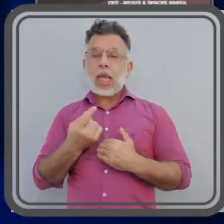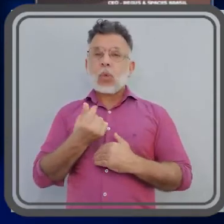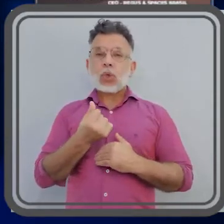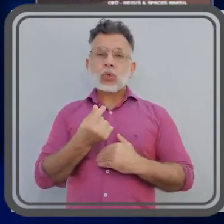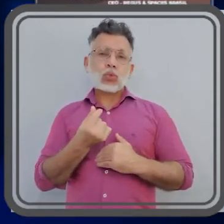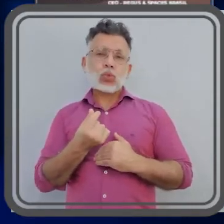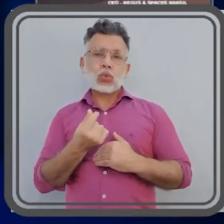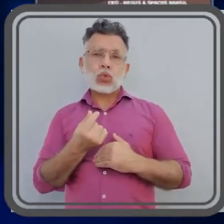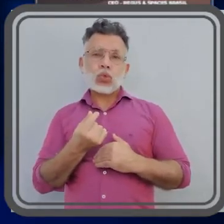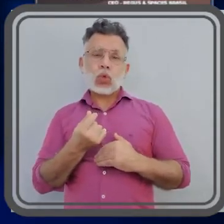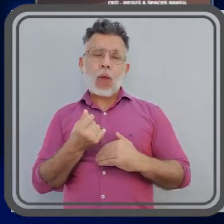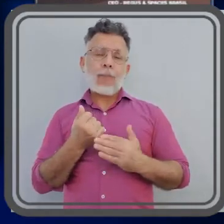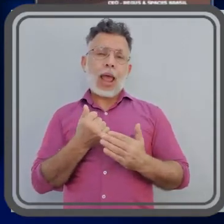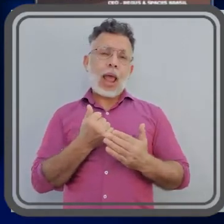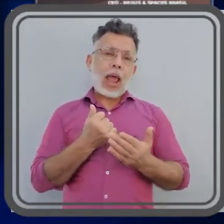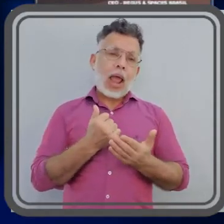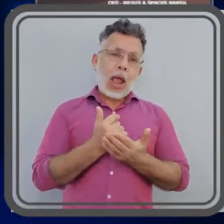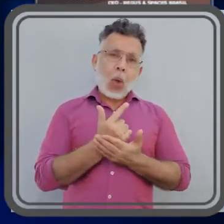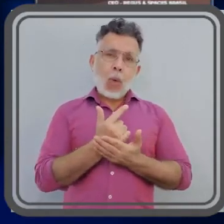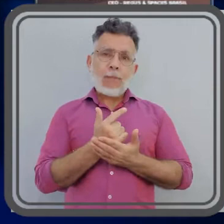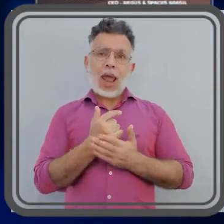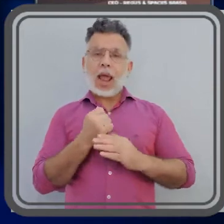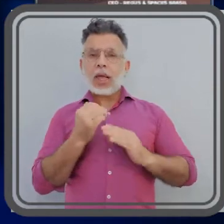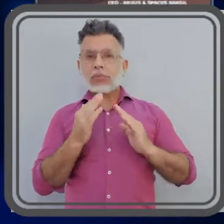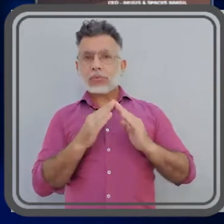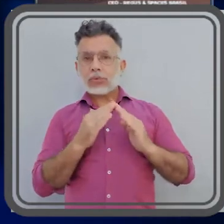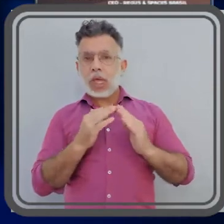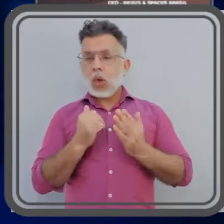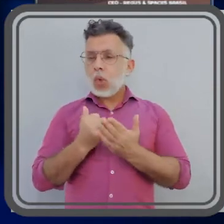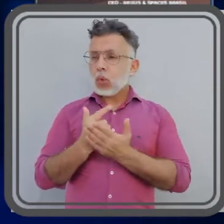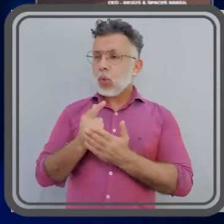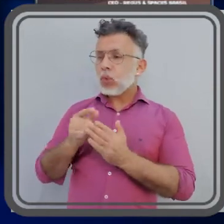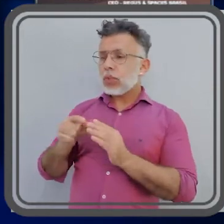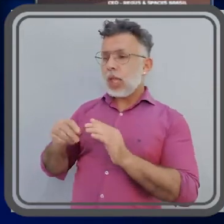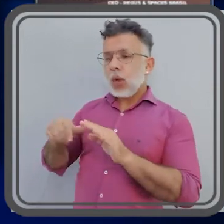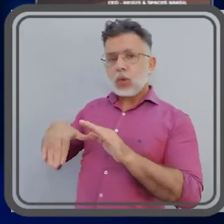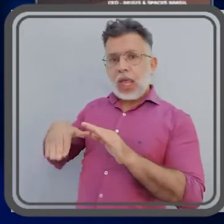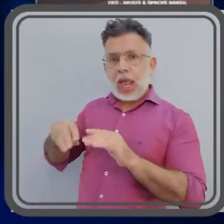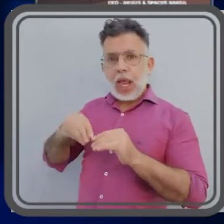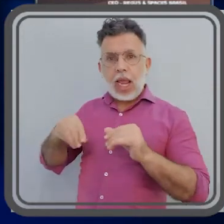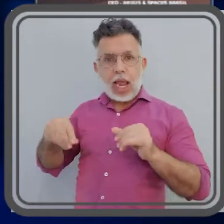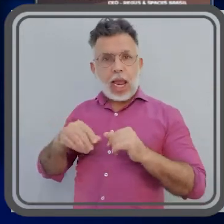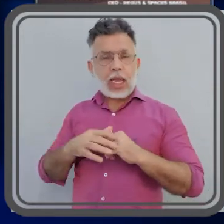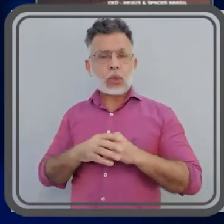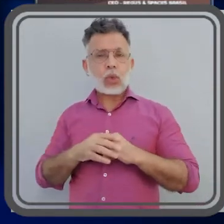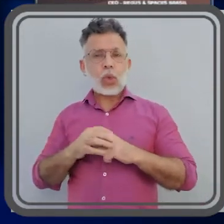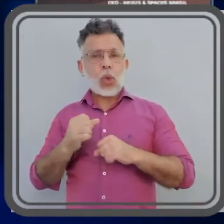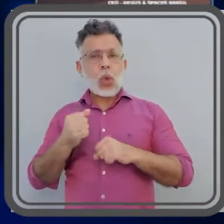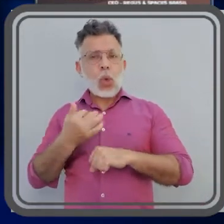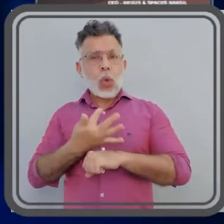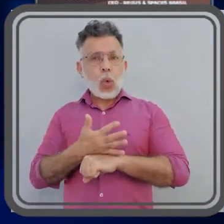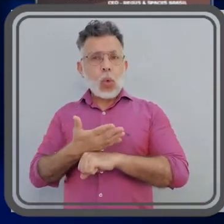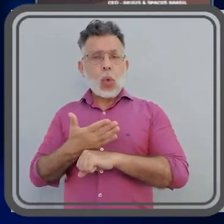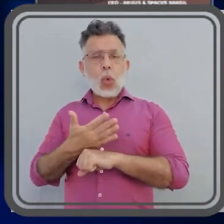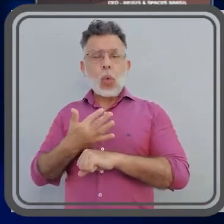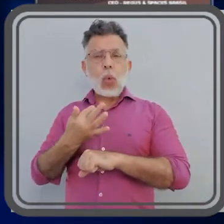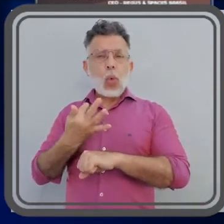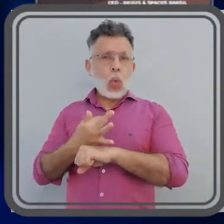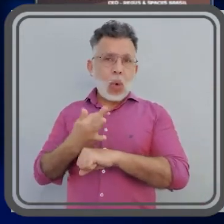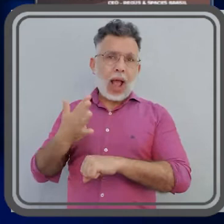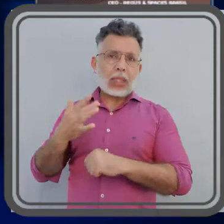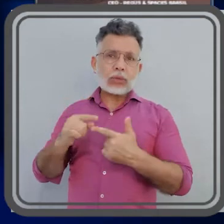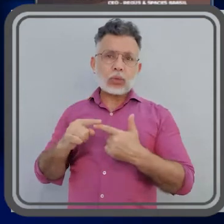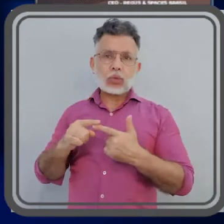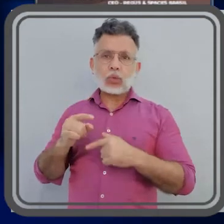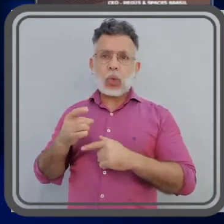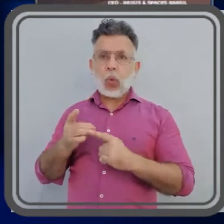para repor aquele imóvel, para replicar aquele imóvel, quanto custa o terreno, o aço, o cimento, o vidro, a mão de obra e tal, quanto